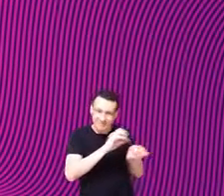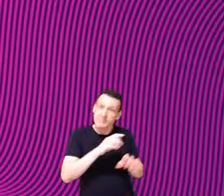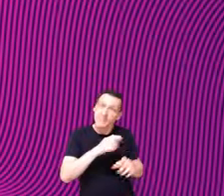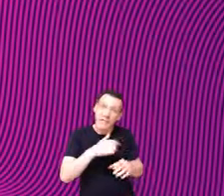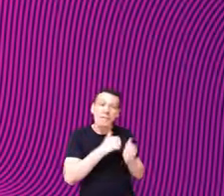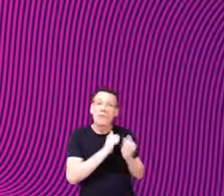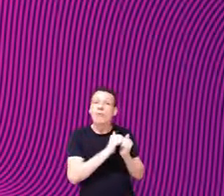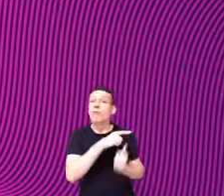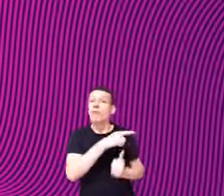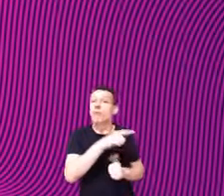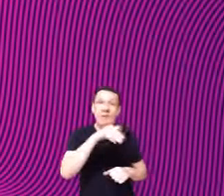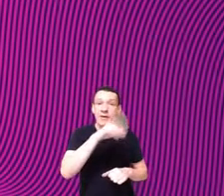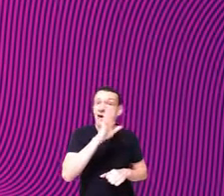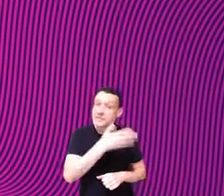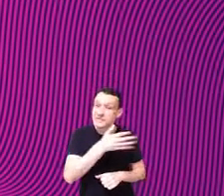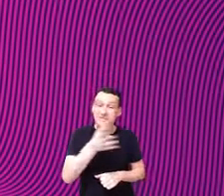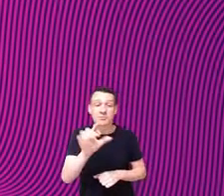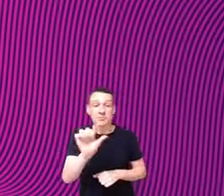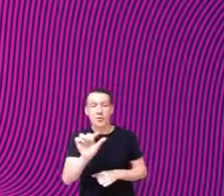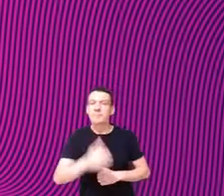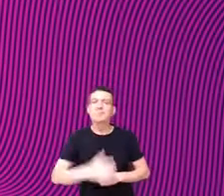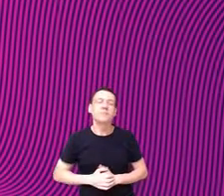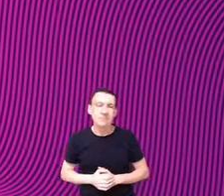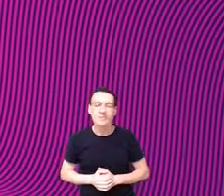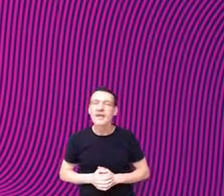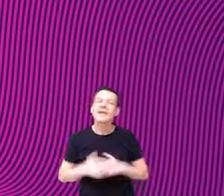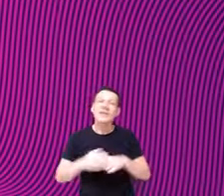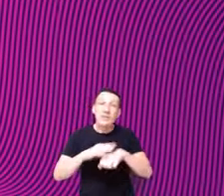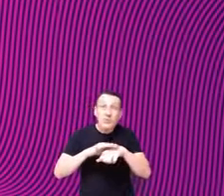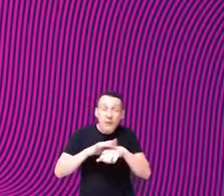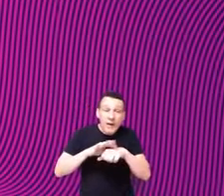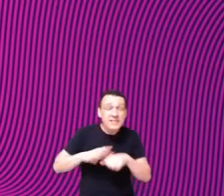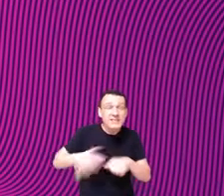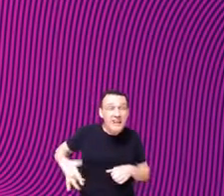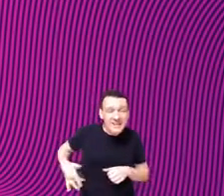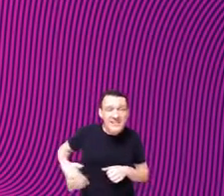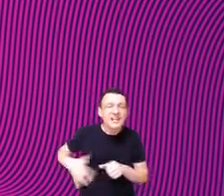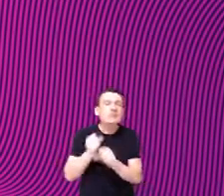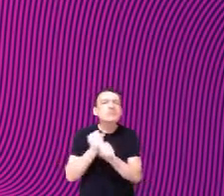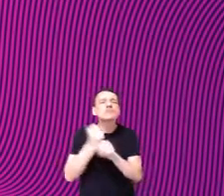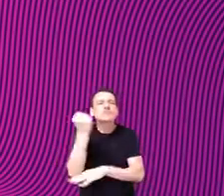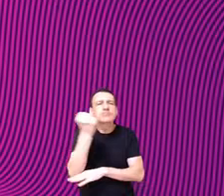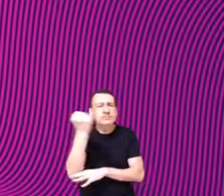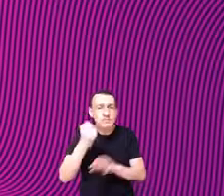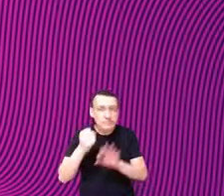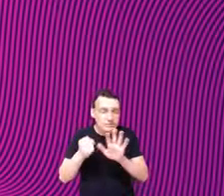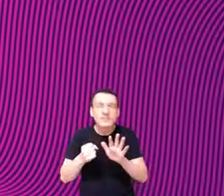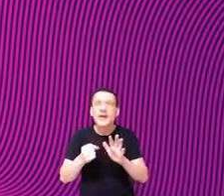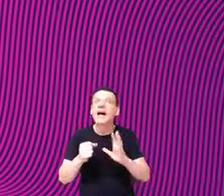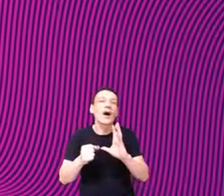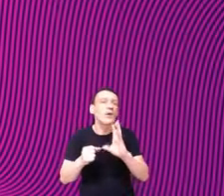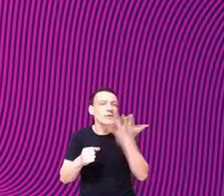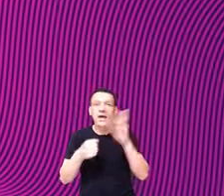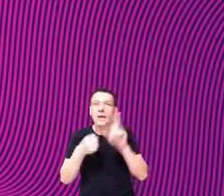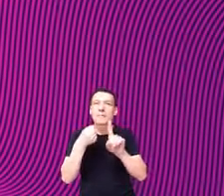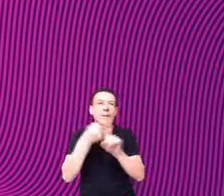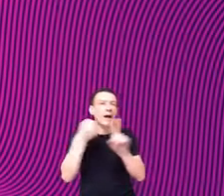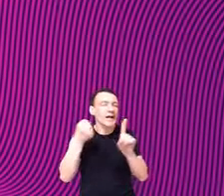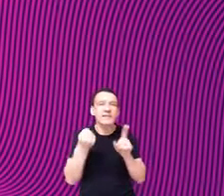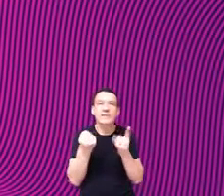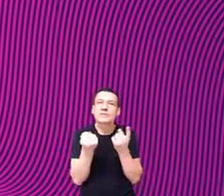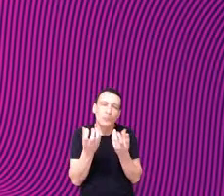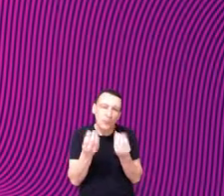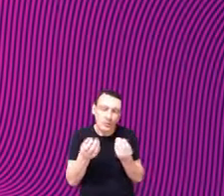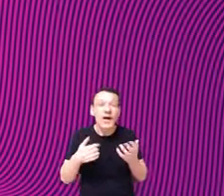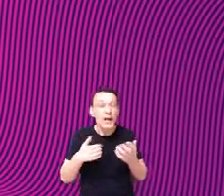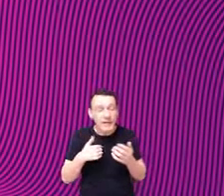impacto dessa doença renal crônica. Eu vou te chamar um pouco sua atenção para uma população que a gente cuida aqui, que